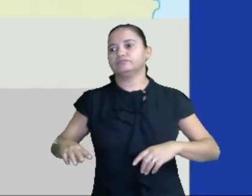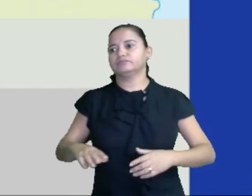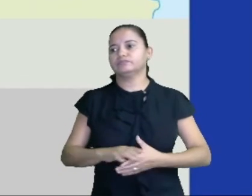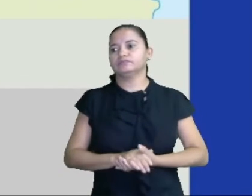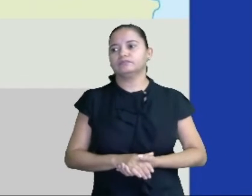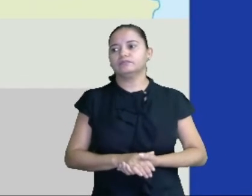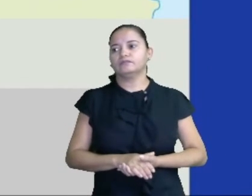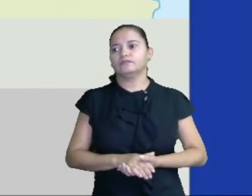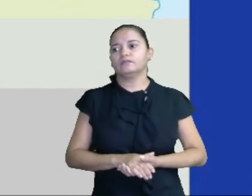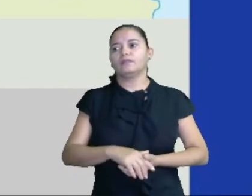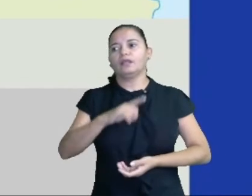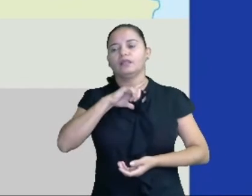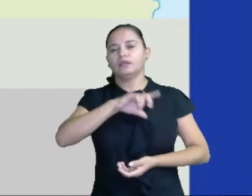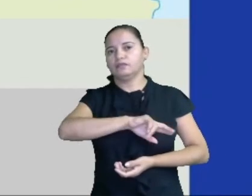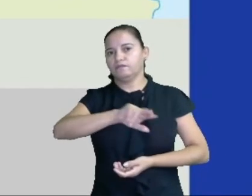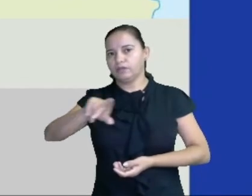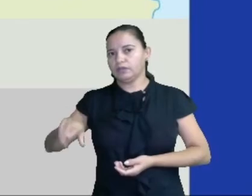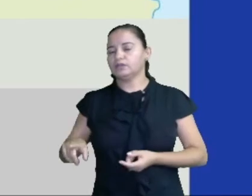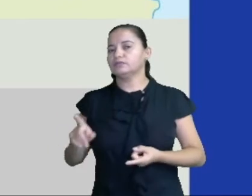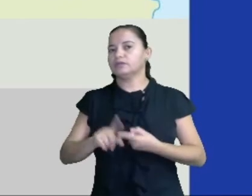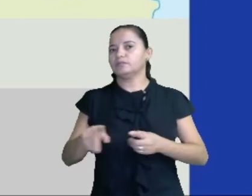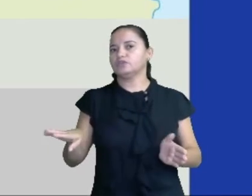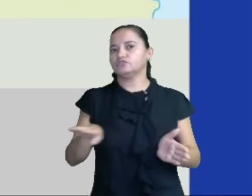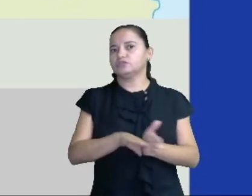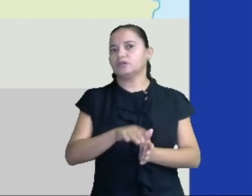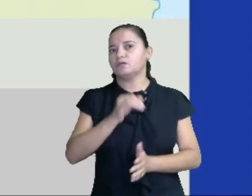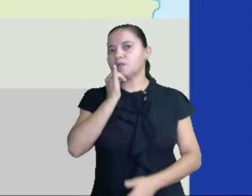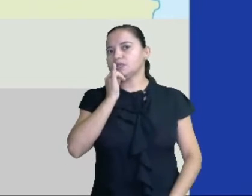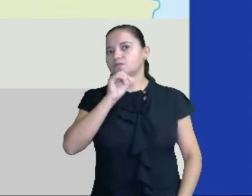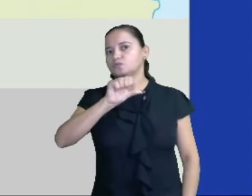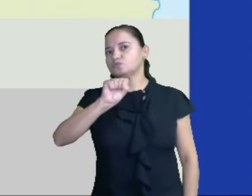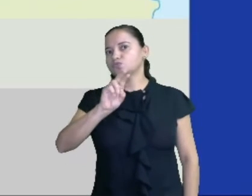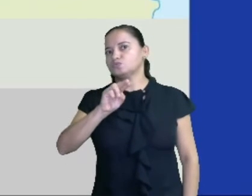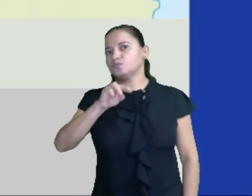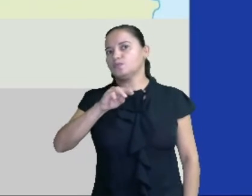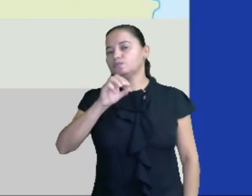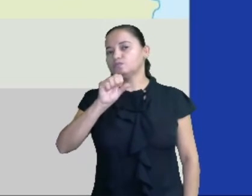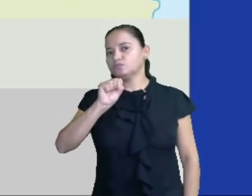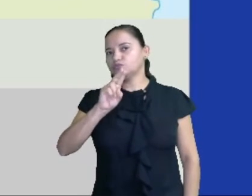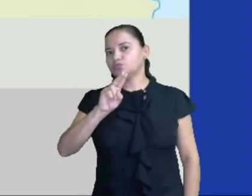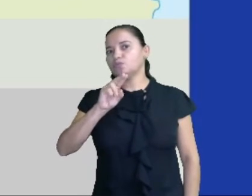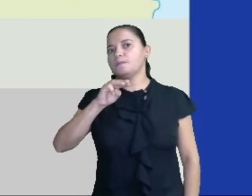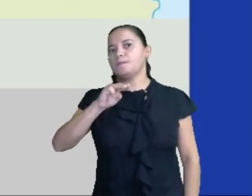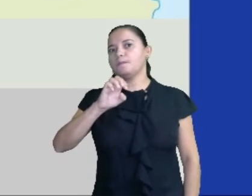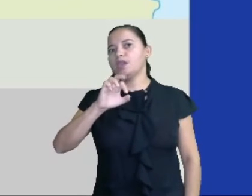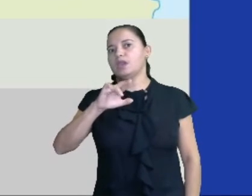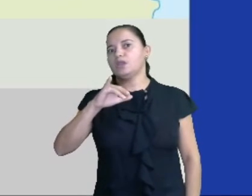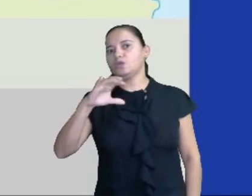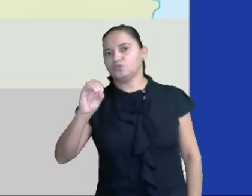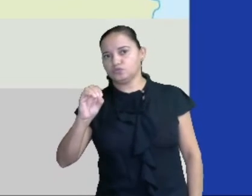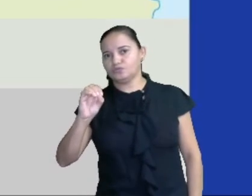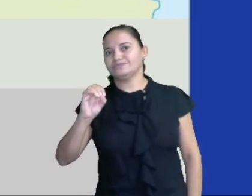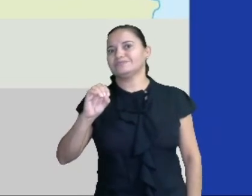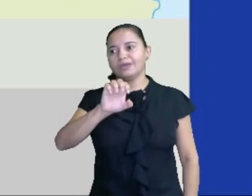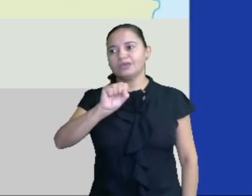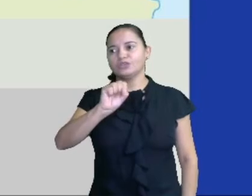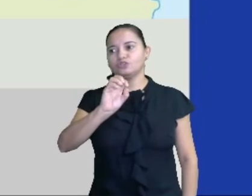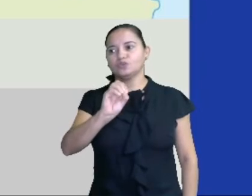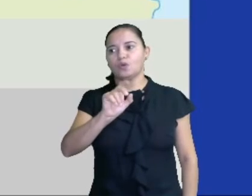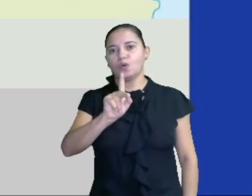ligado àquela antiguidade clássica apenas. A antiguidade clássica é utilizada como um elemento